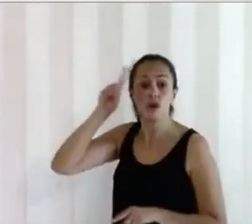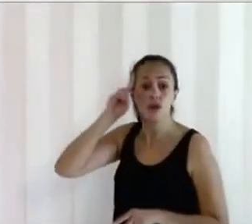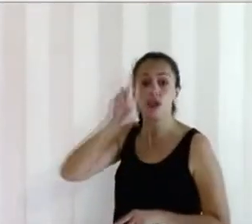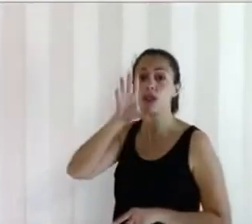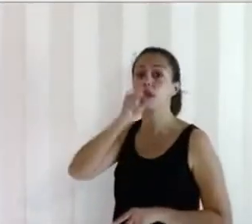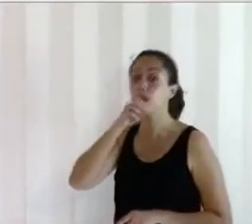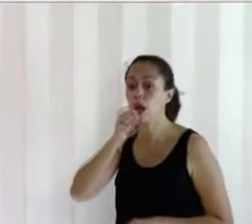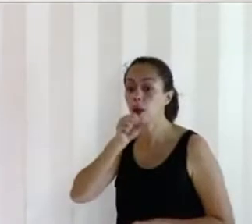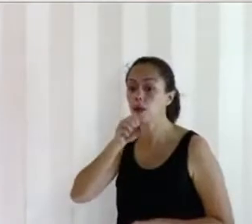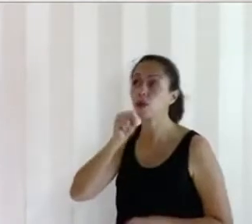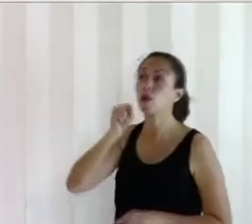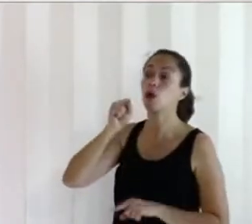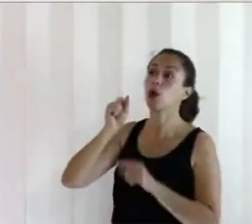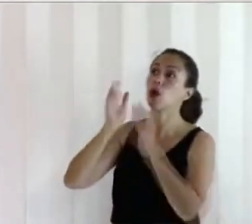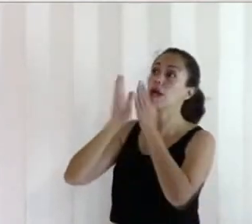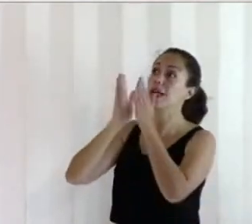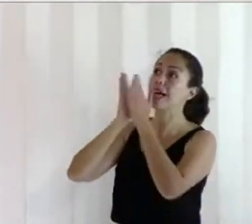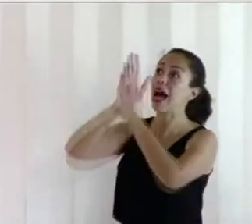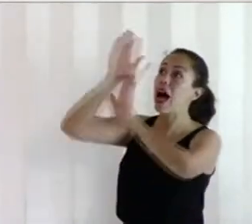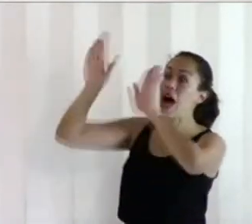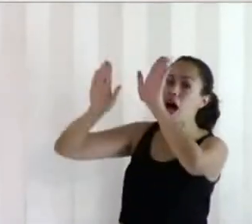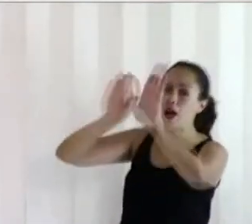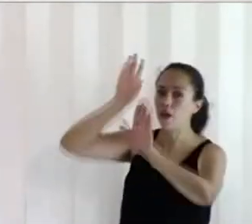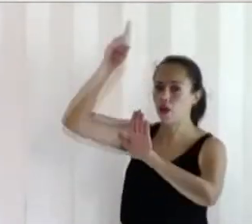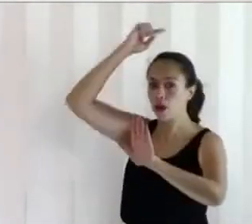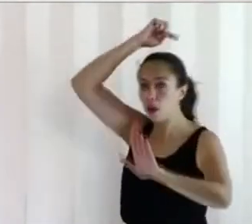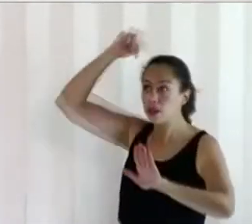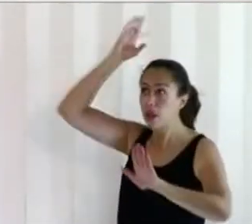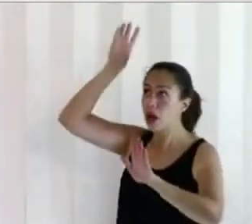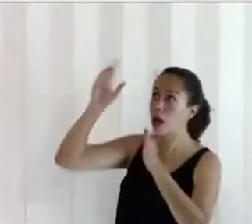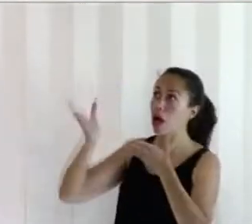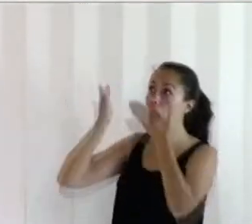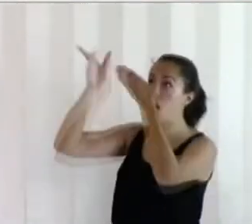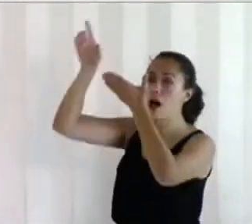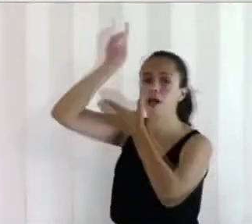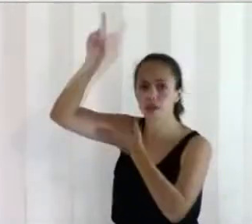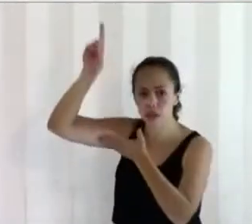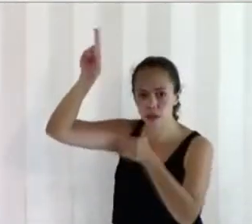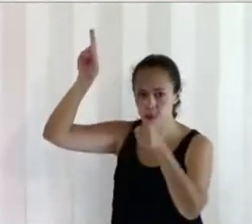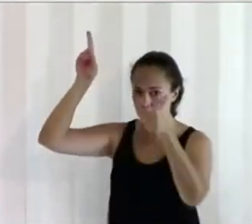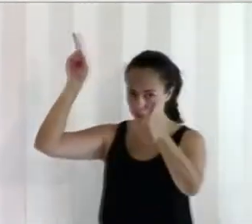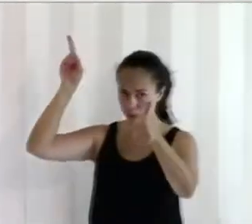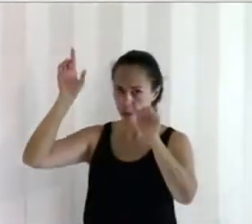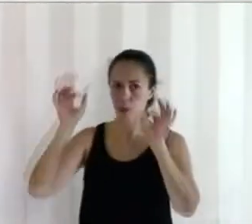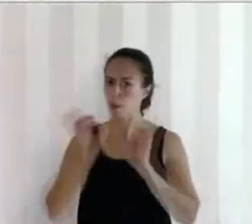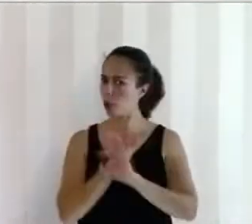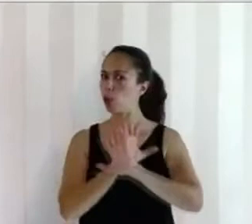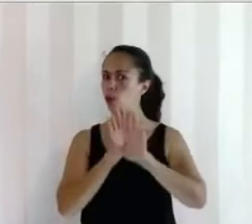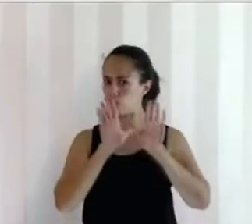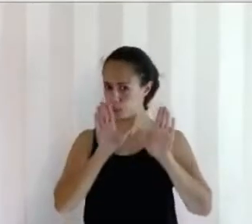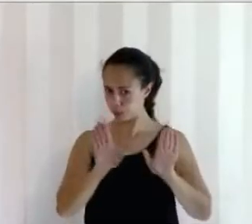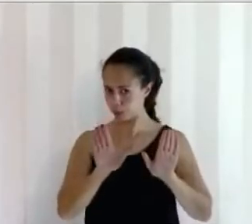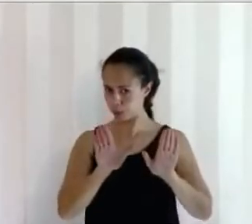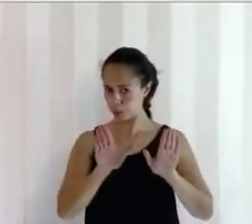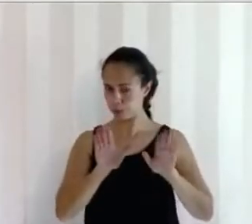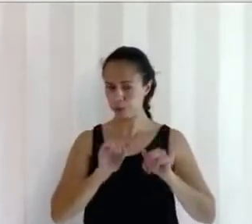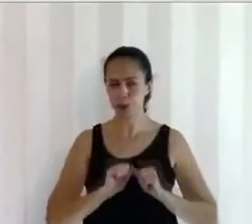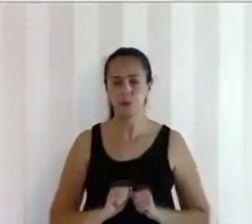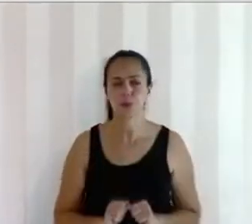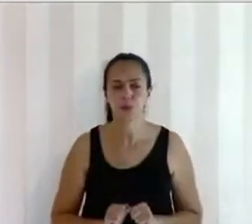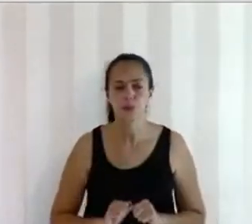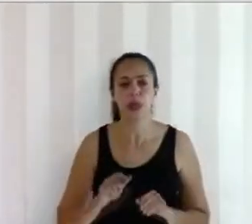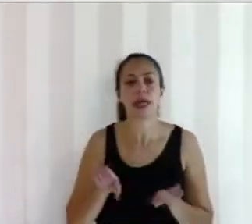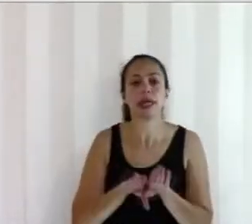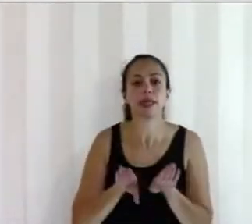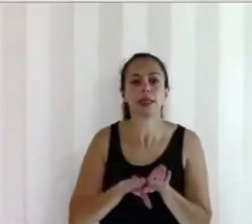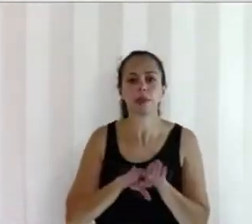passagens também, como em Êxodo 16, 26, quando o maná caía, né, Deus dava o maná, Moisés disse, olha, por